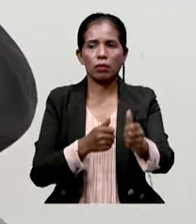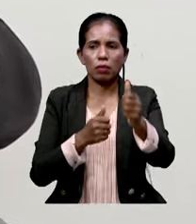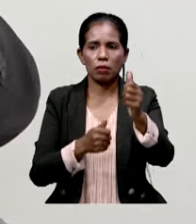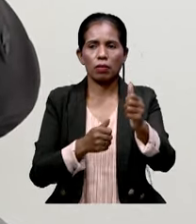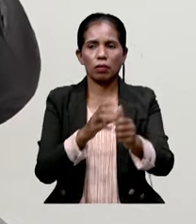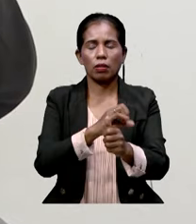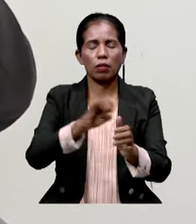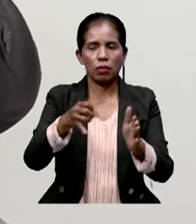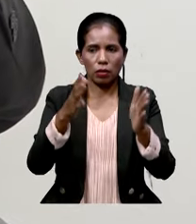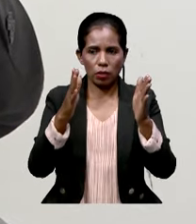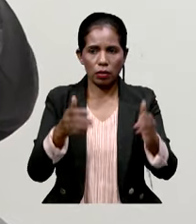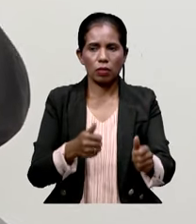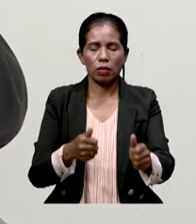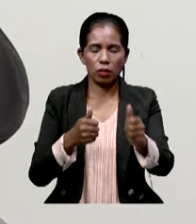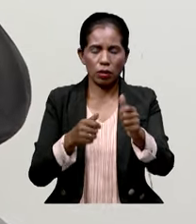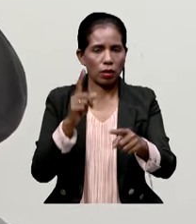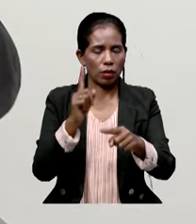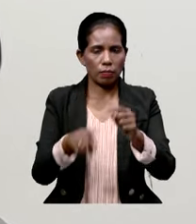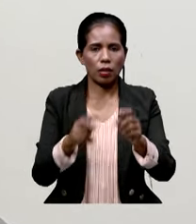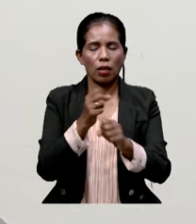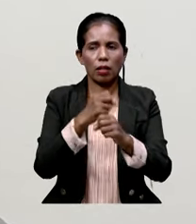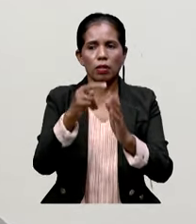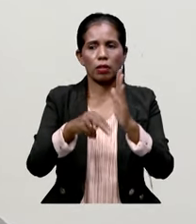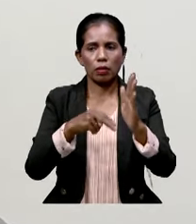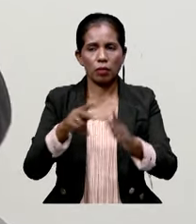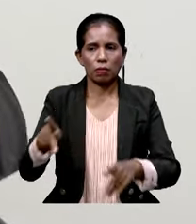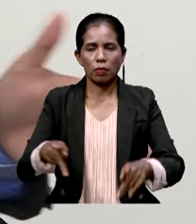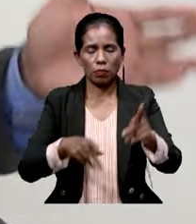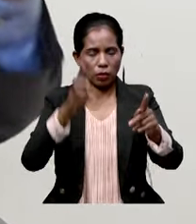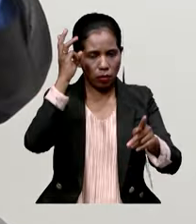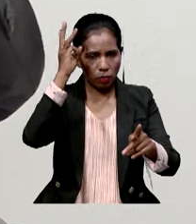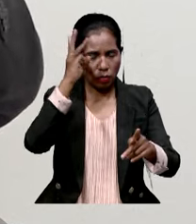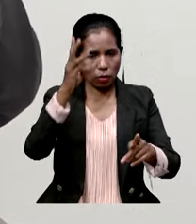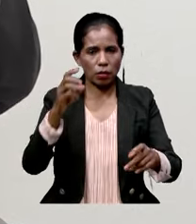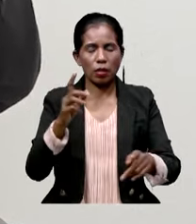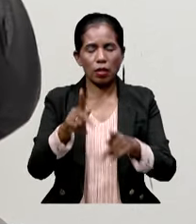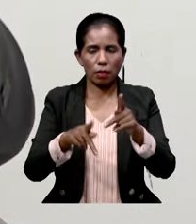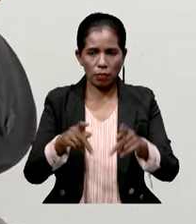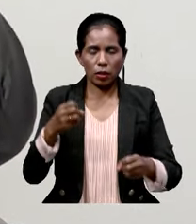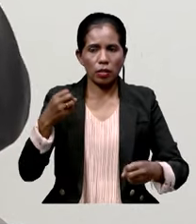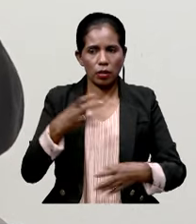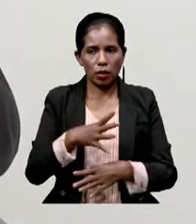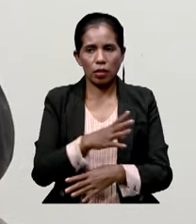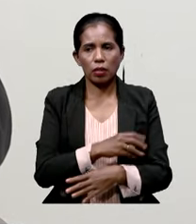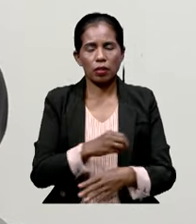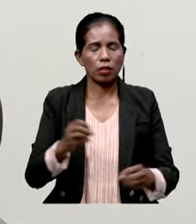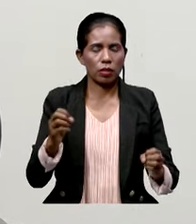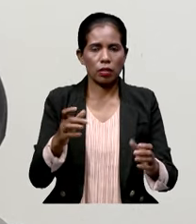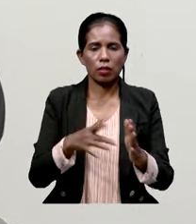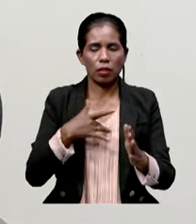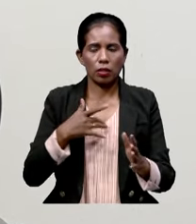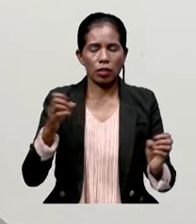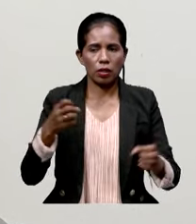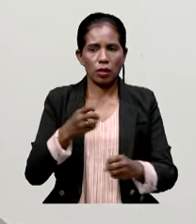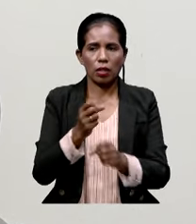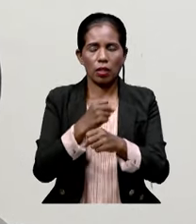de jornalismo baseia ba, la bele hal notícia nebe halo público dúvida halo público nebe sente la dundia intenghalo notícia